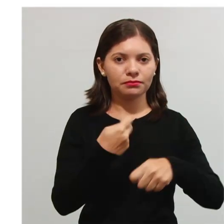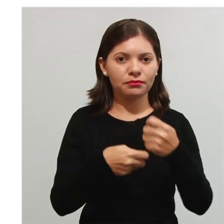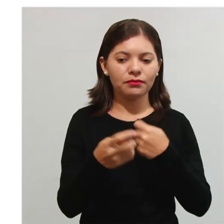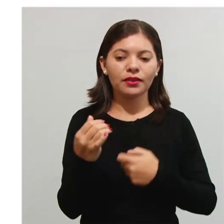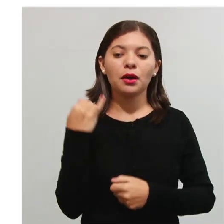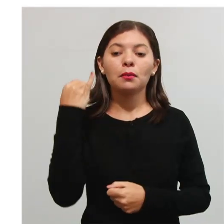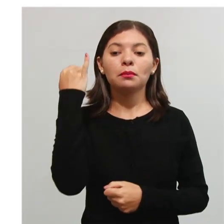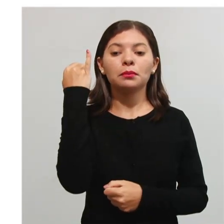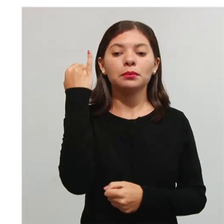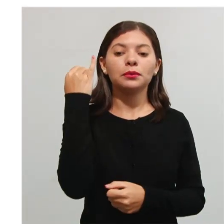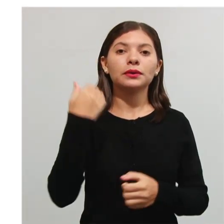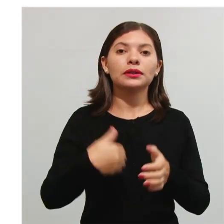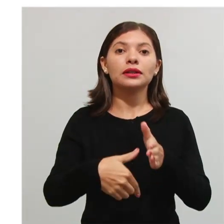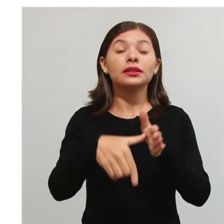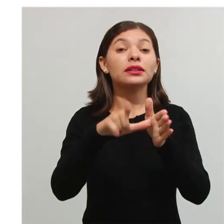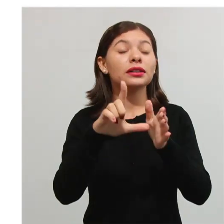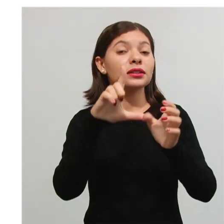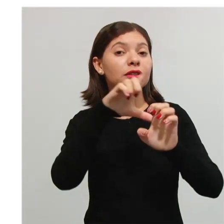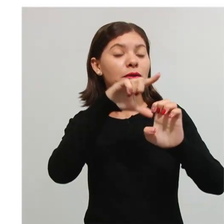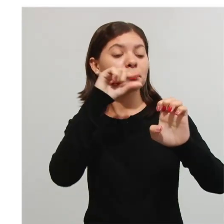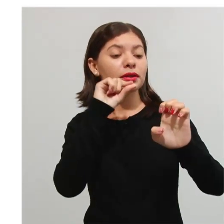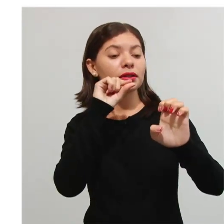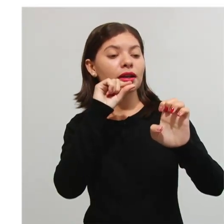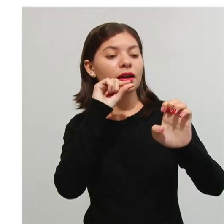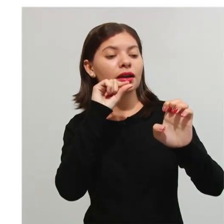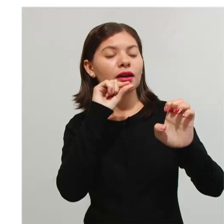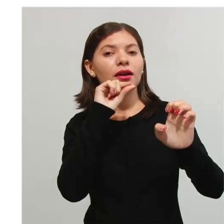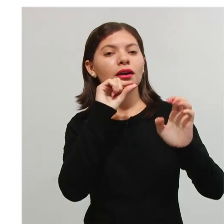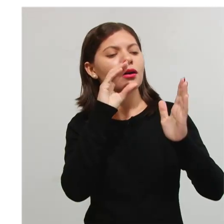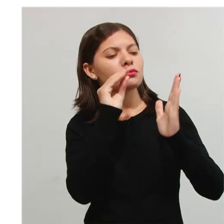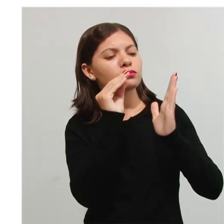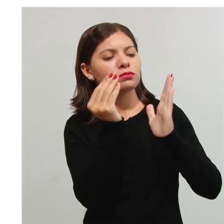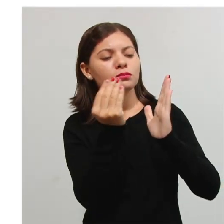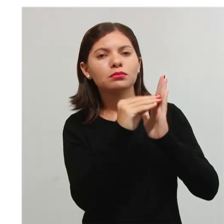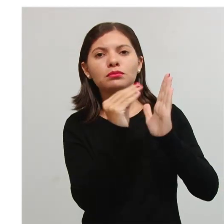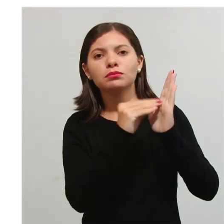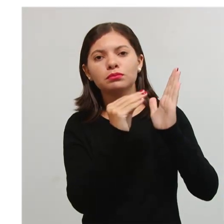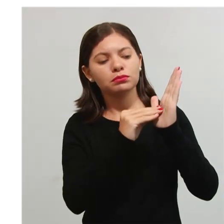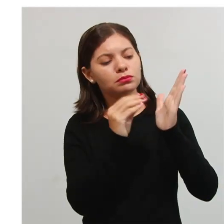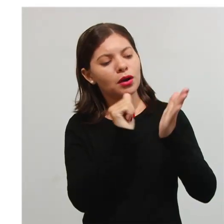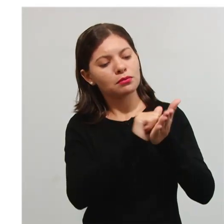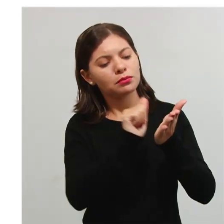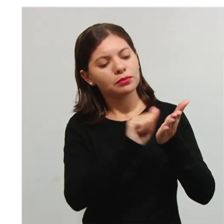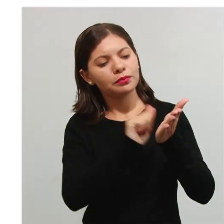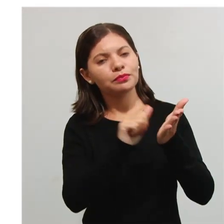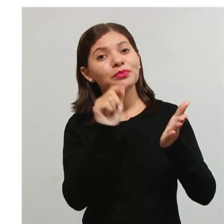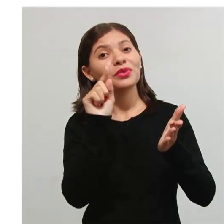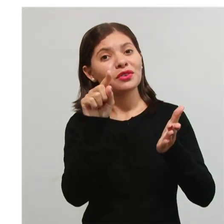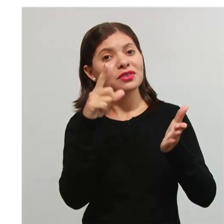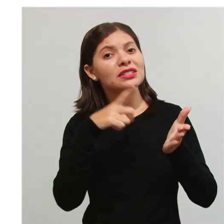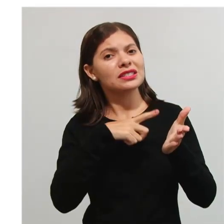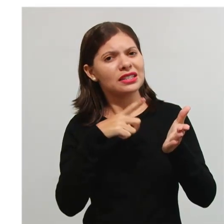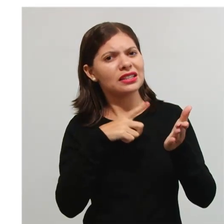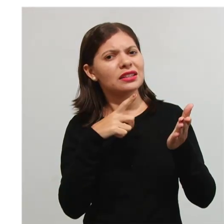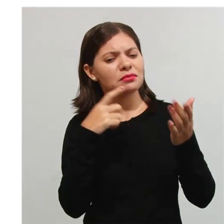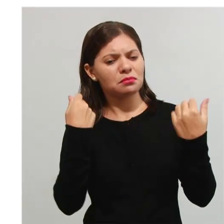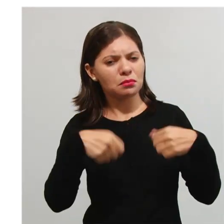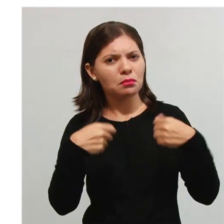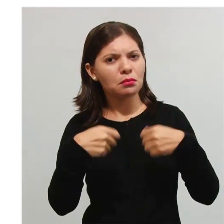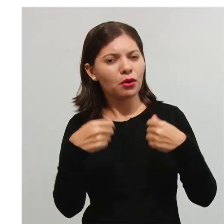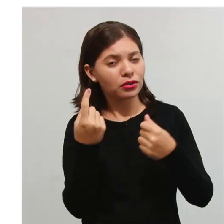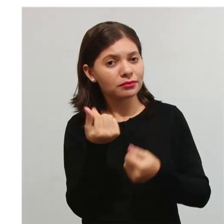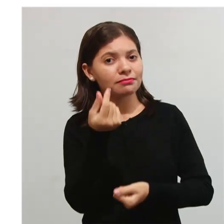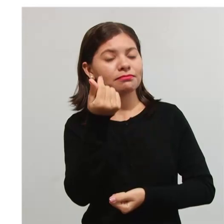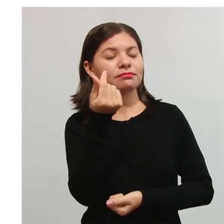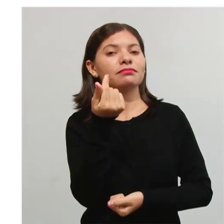muito importante, antes de empreender, colocar na ponta do lápis e ver se você vai ter condições de arcar com os